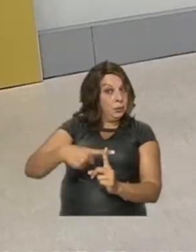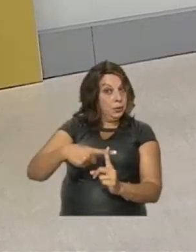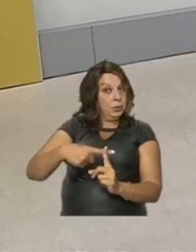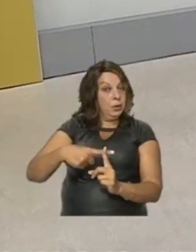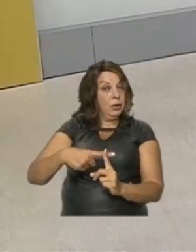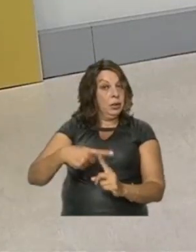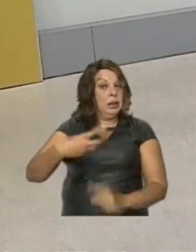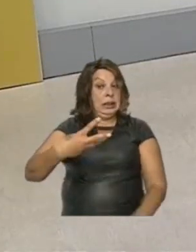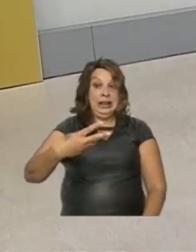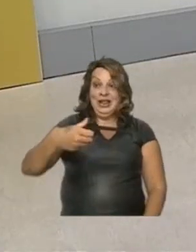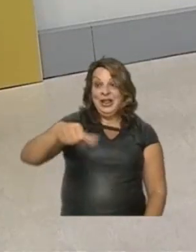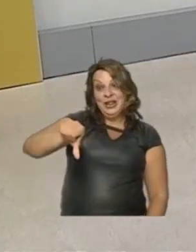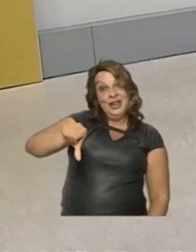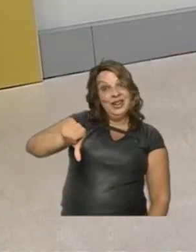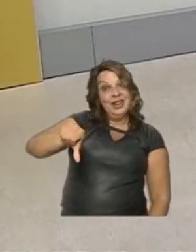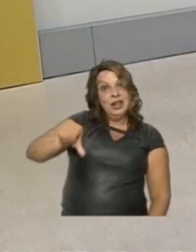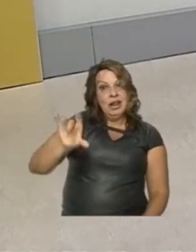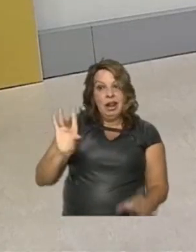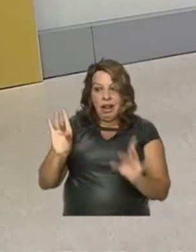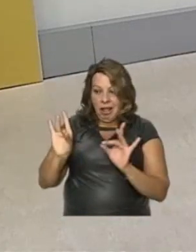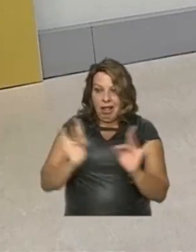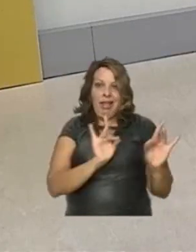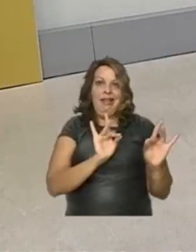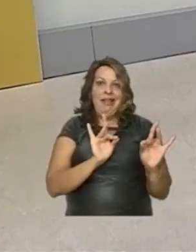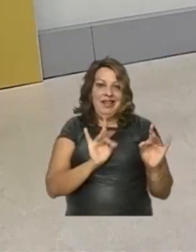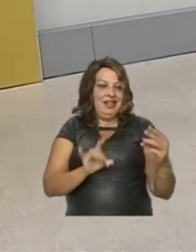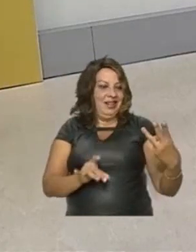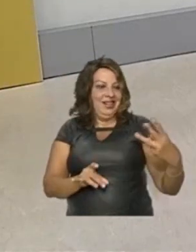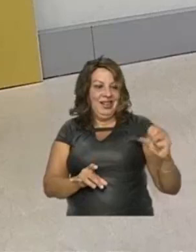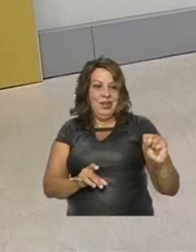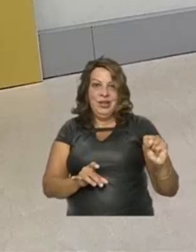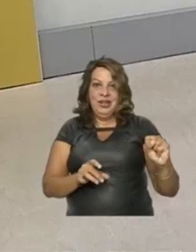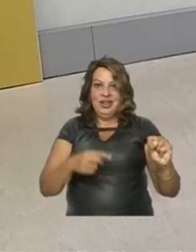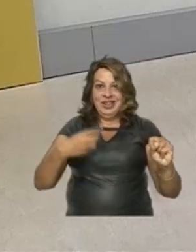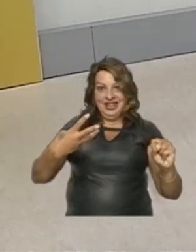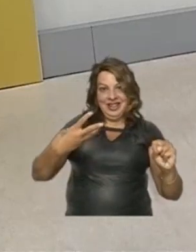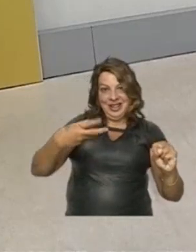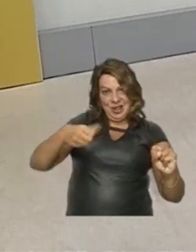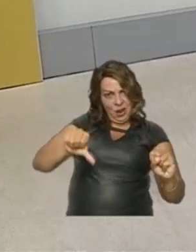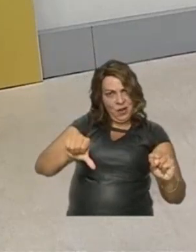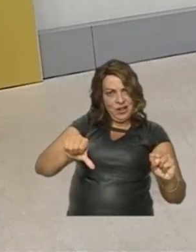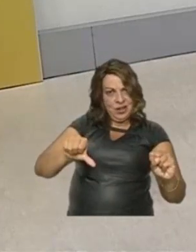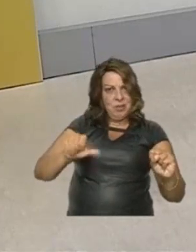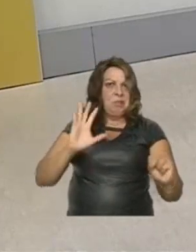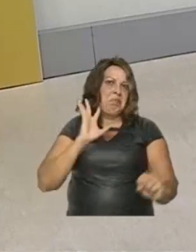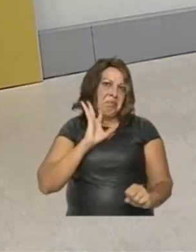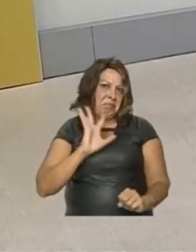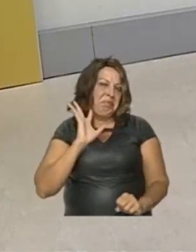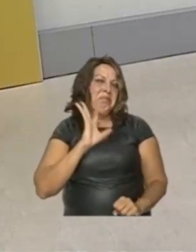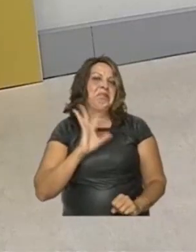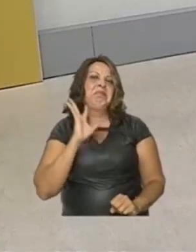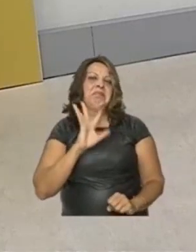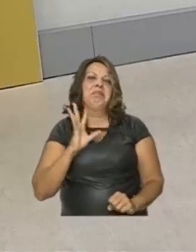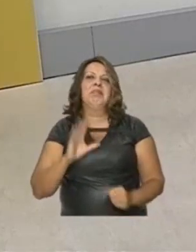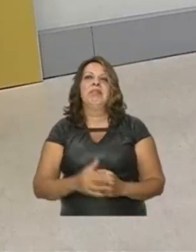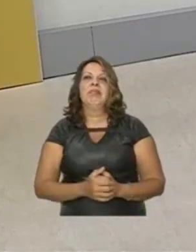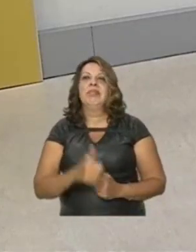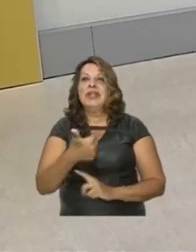porque 39 saiu colado, ó. 38 e 39, bacana. Mais uma bolinha